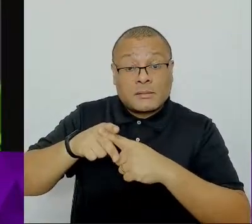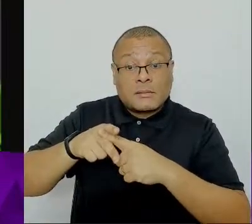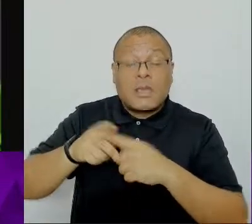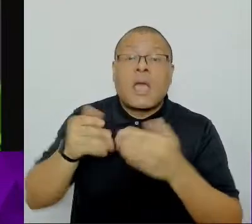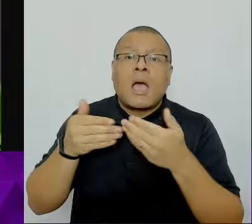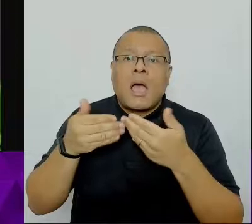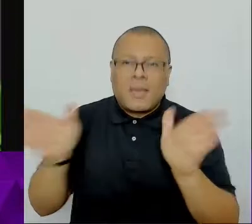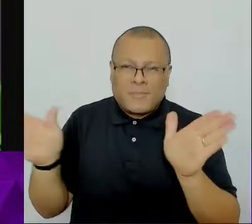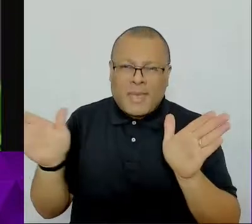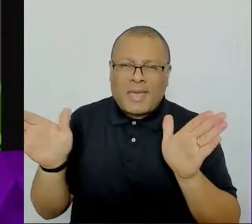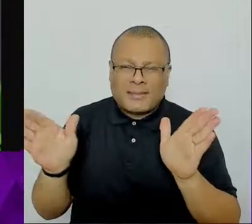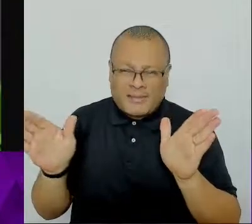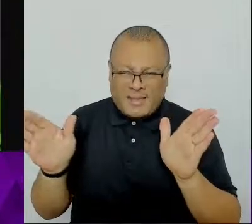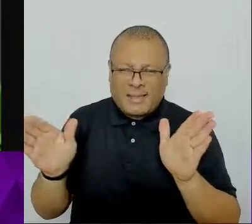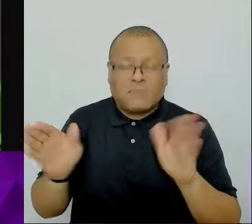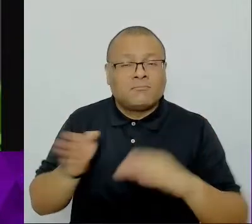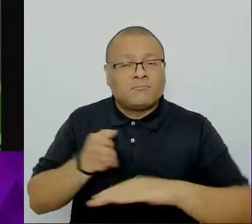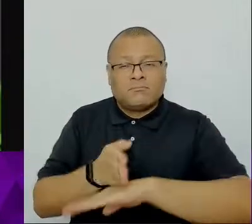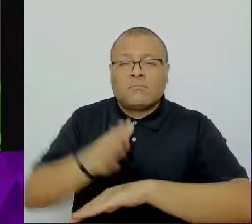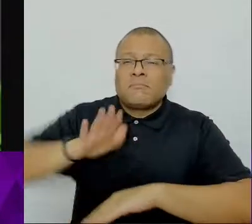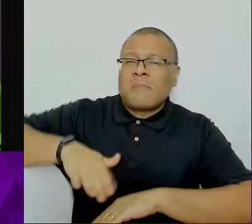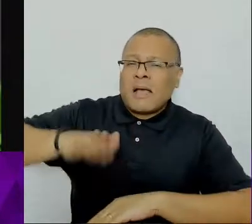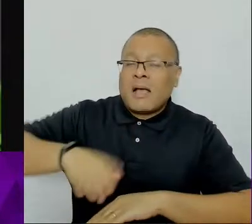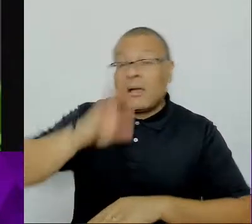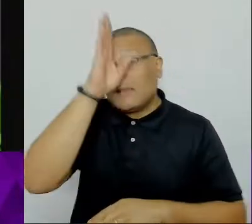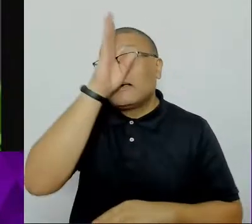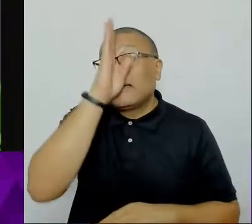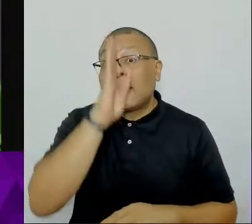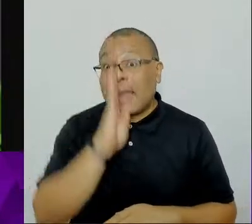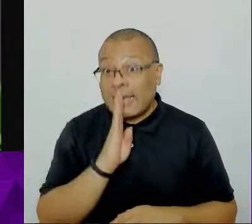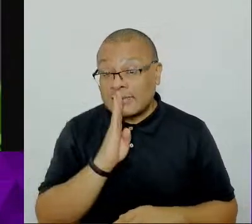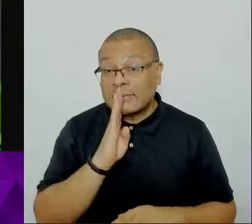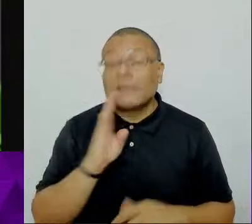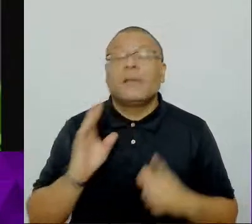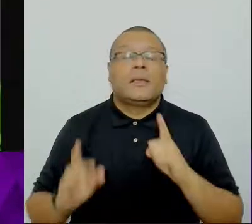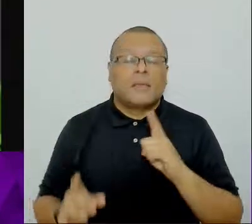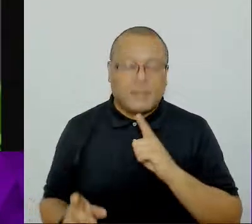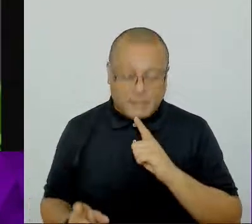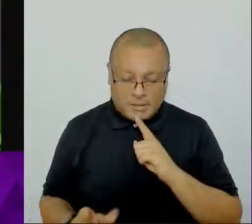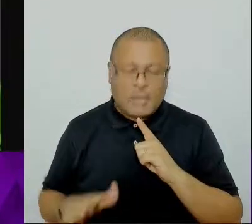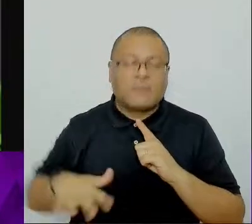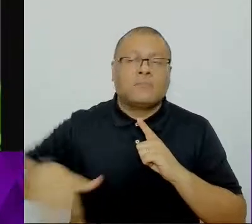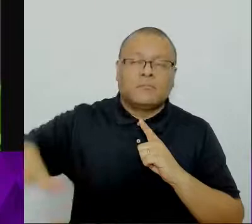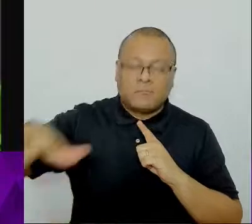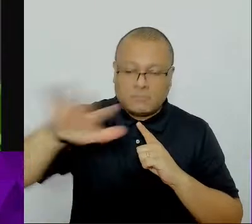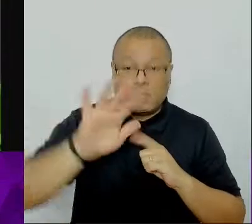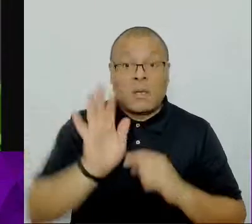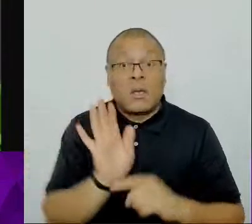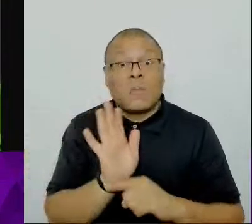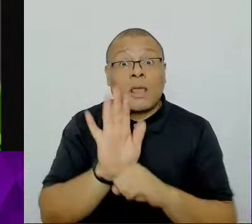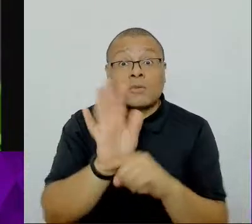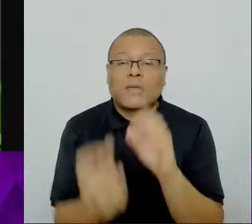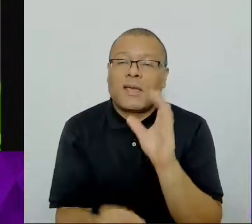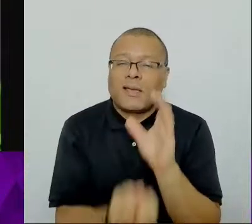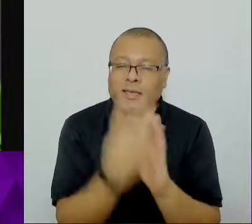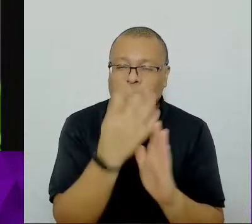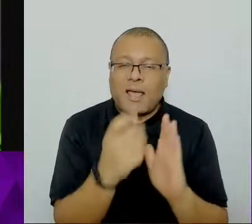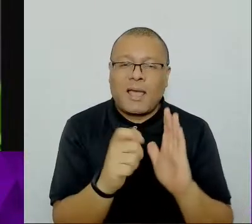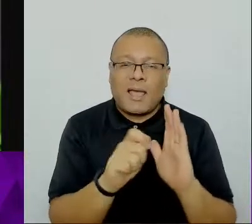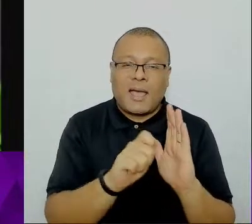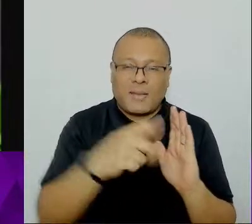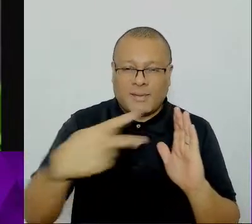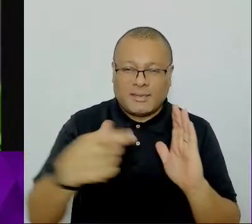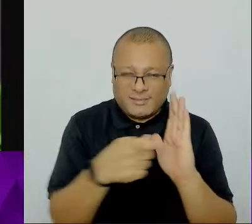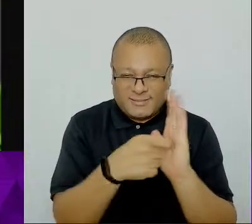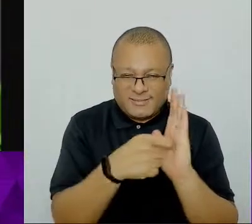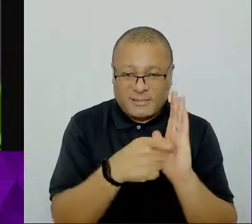abertas e acessíveis, né, gratuitas, que a NVIDIA tem para o desenvolvimento dessas aplicações, e depois